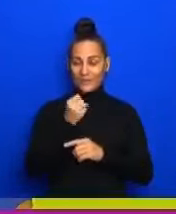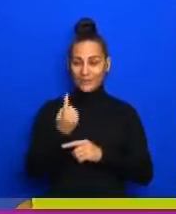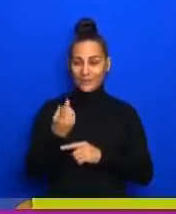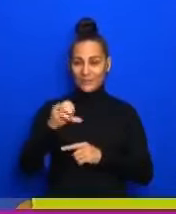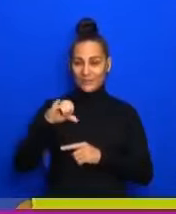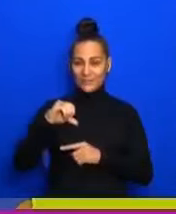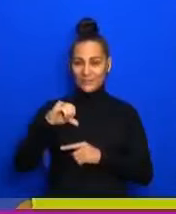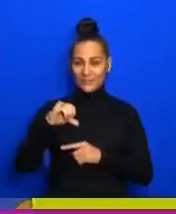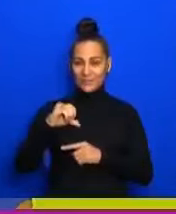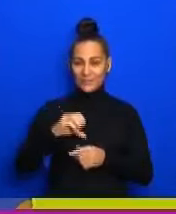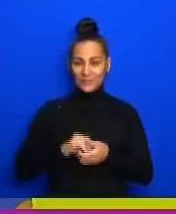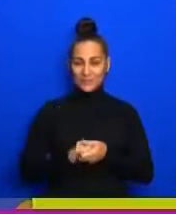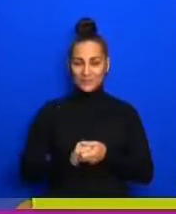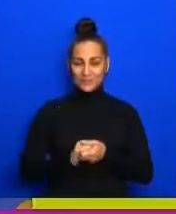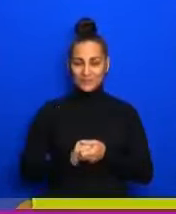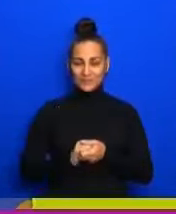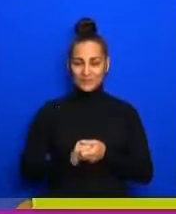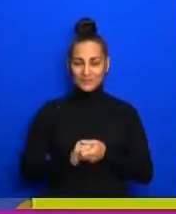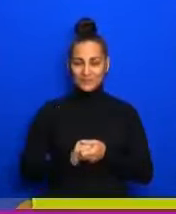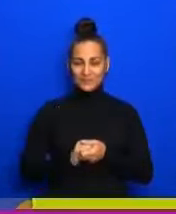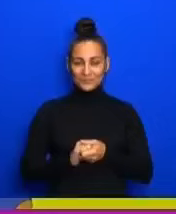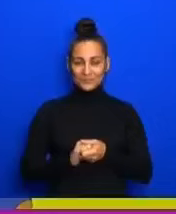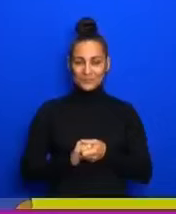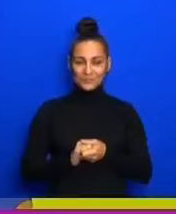19. Bola laranja.